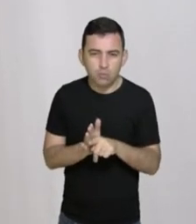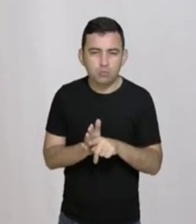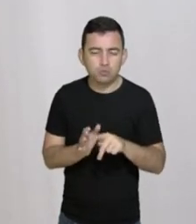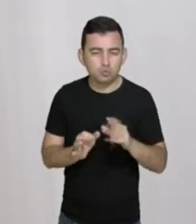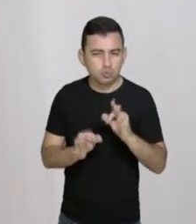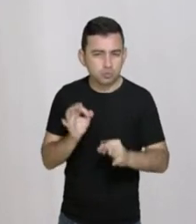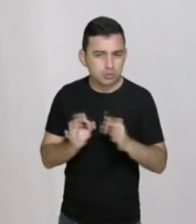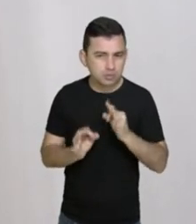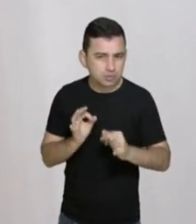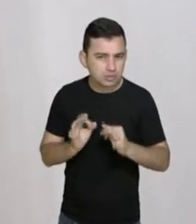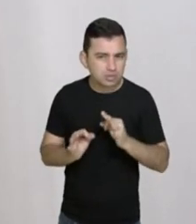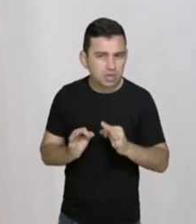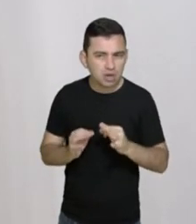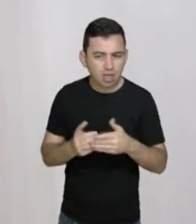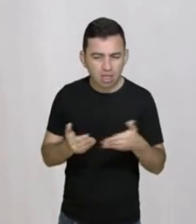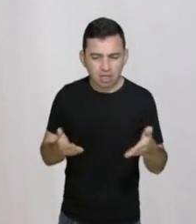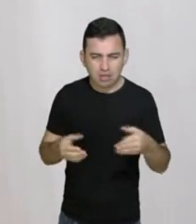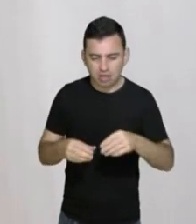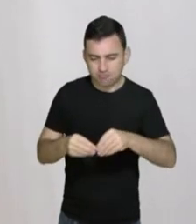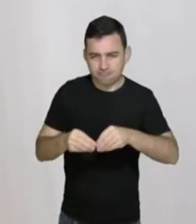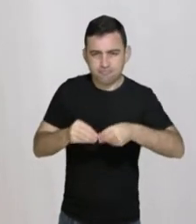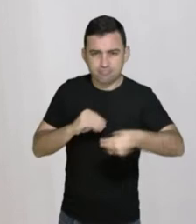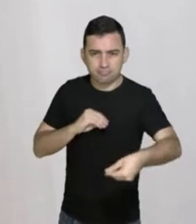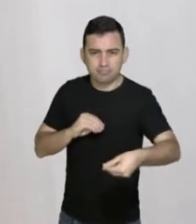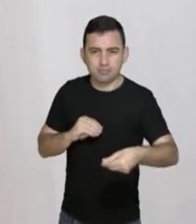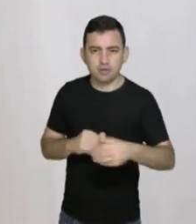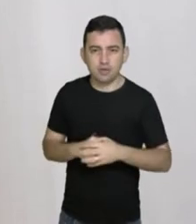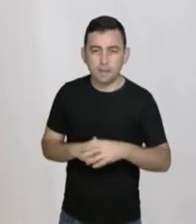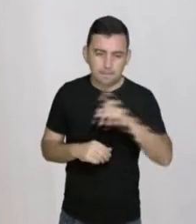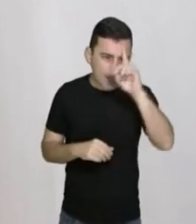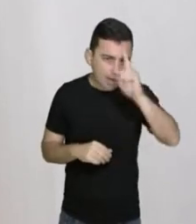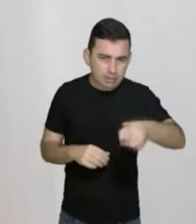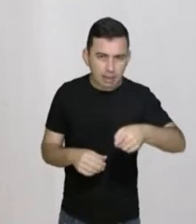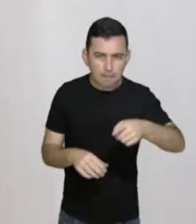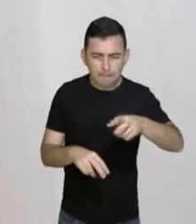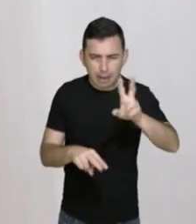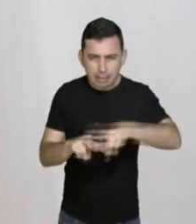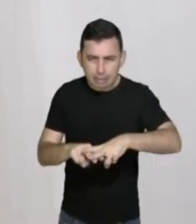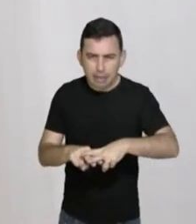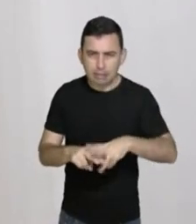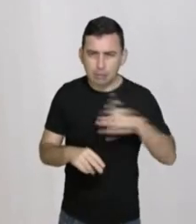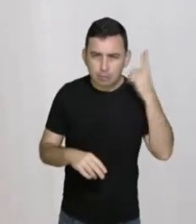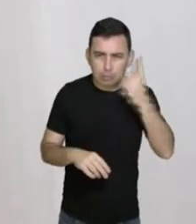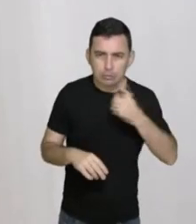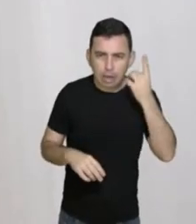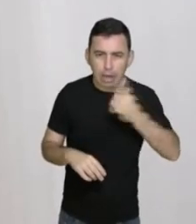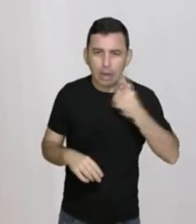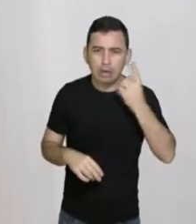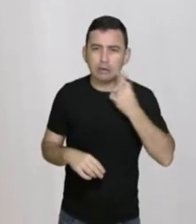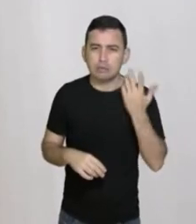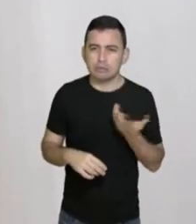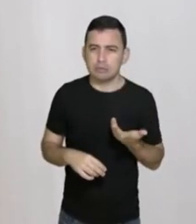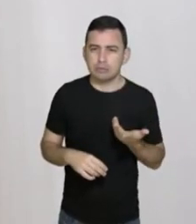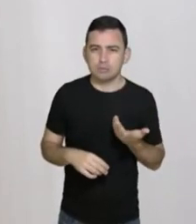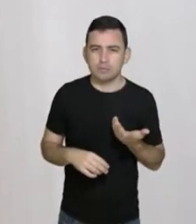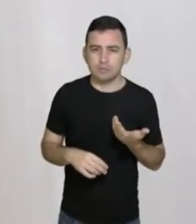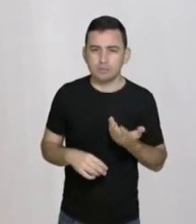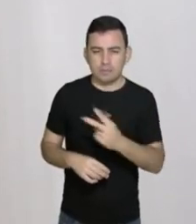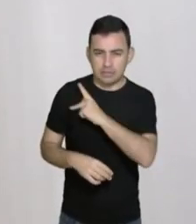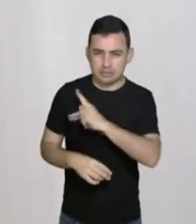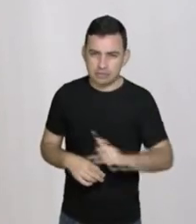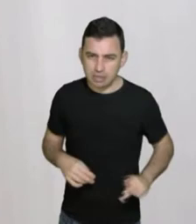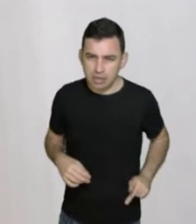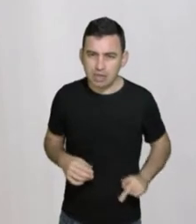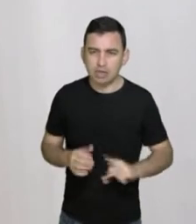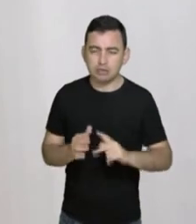judicial, eles que estão mandando prender deputados, parlamentares, mandam prender presidente de partido,